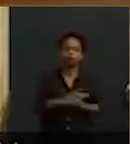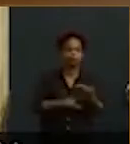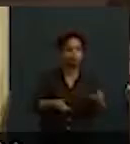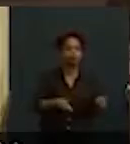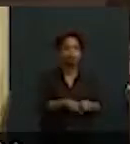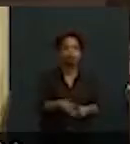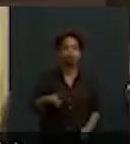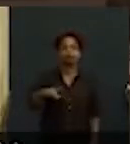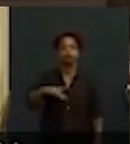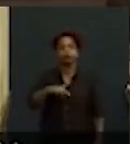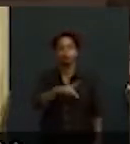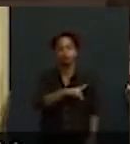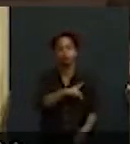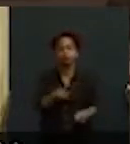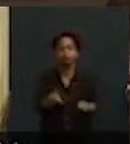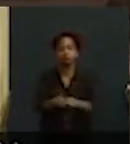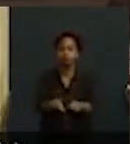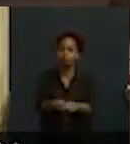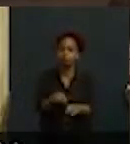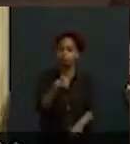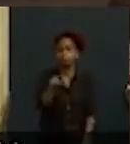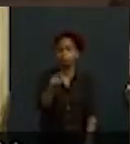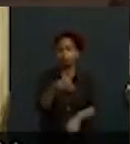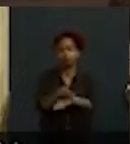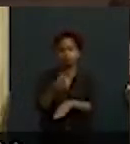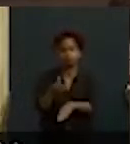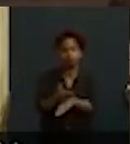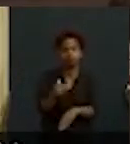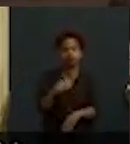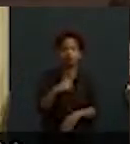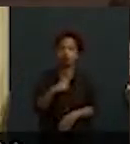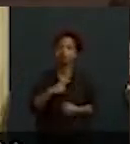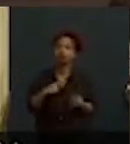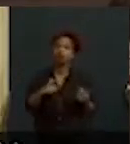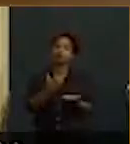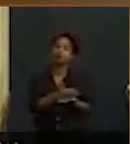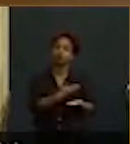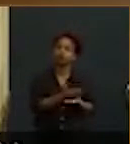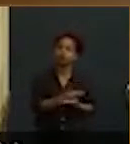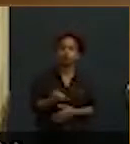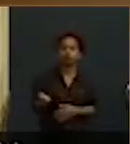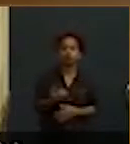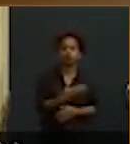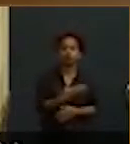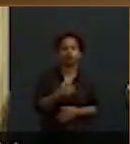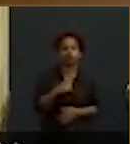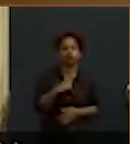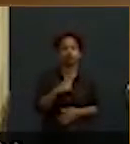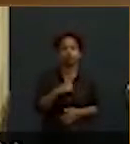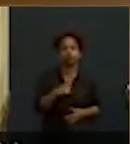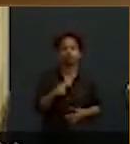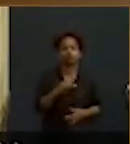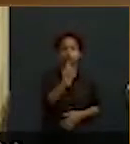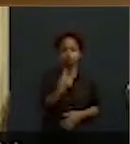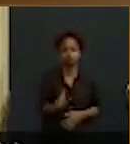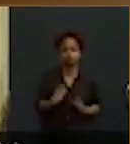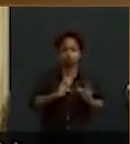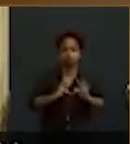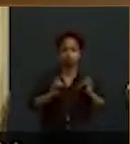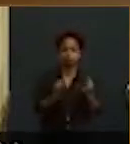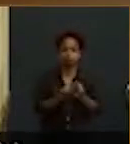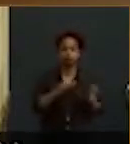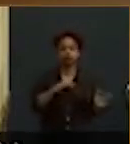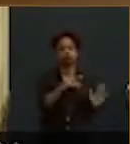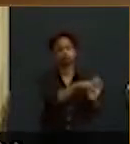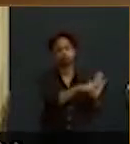do Ministério Público, participou da elaboração do livro O Novo Código Civil do Direito de Família.